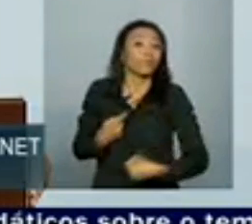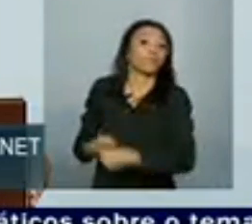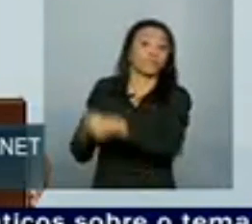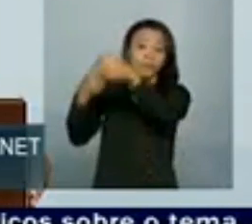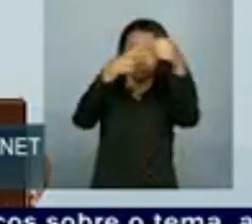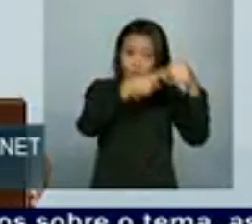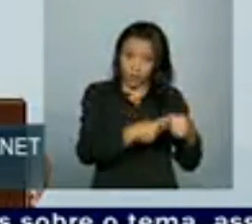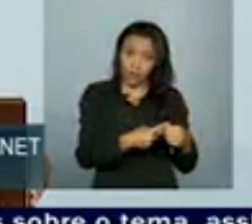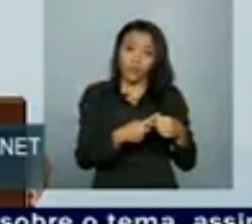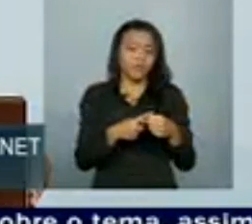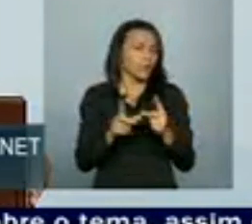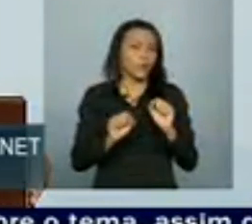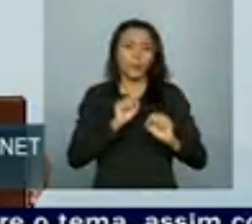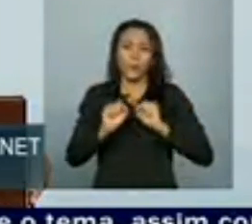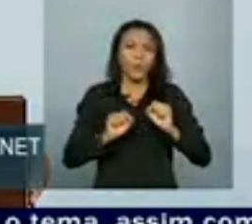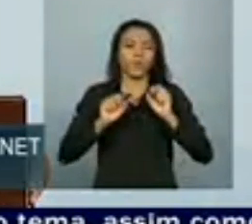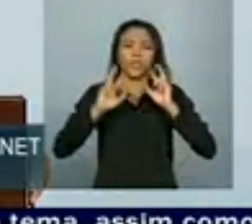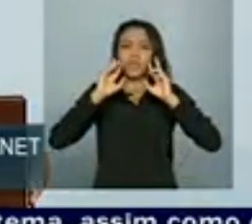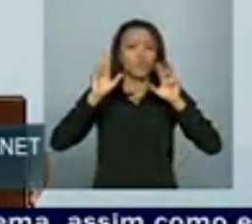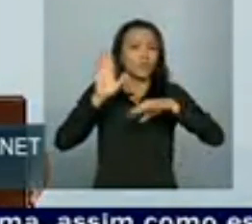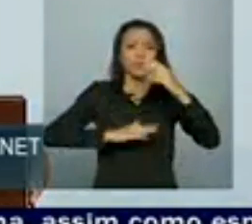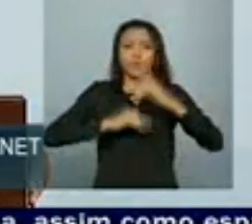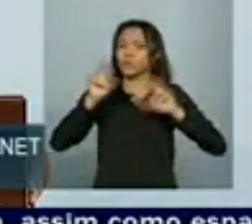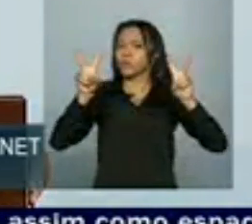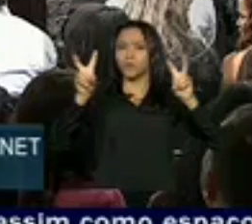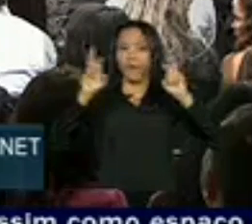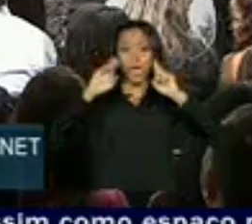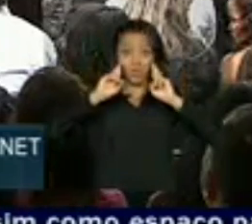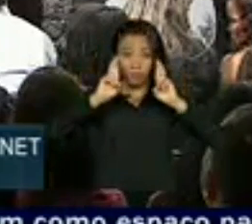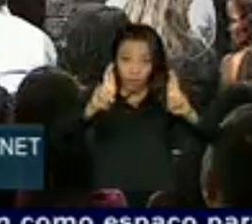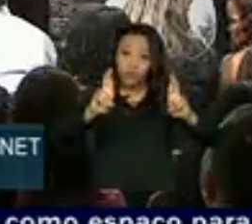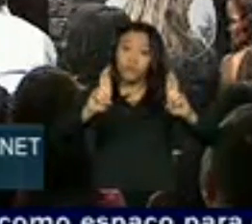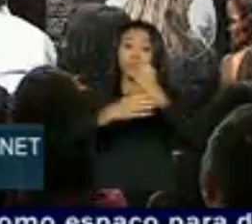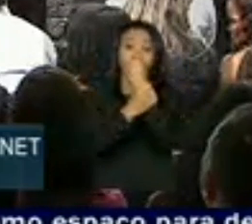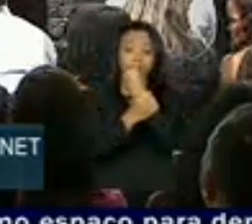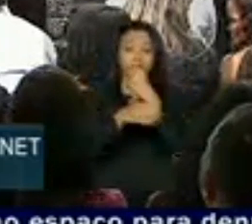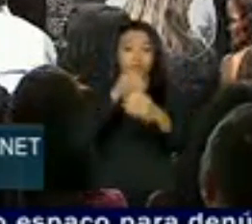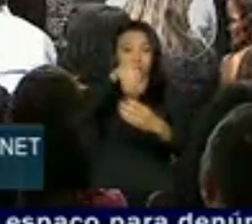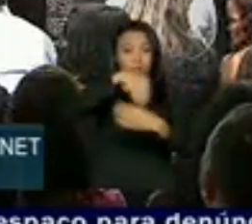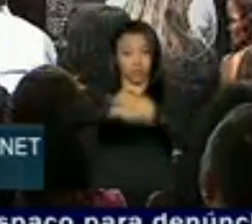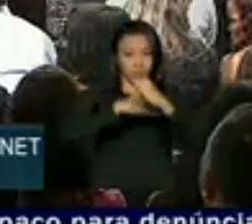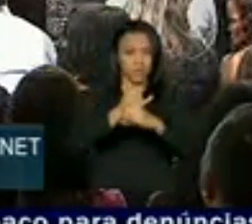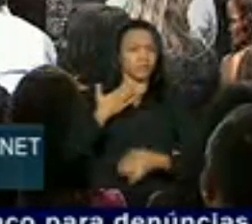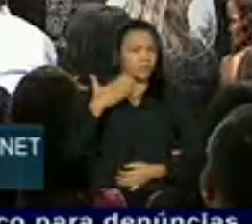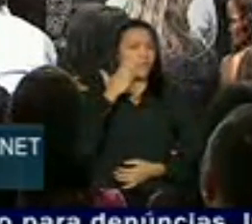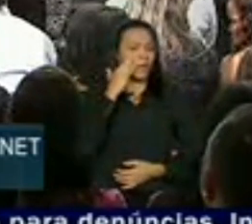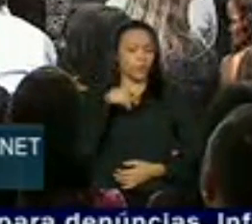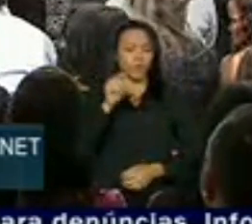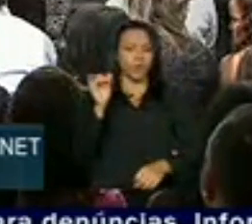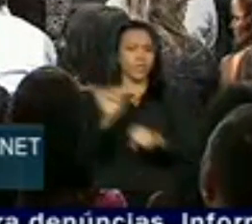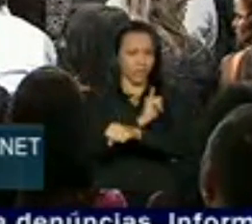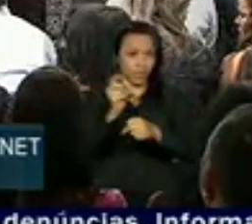municipais sobre segurança e respeito na internet. Sabemos, contudo, que o sucesso dessa estratégia